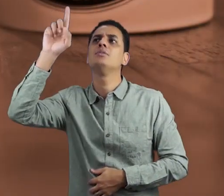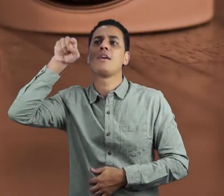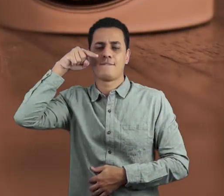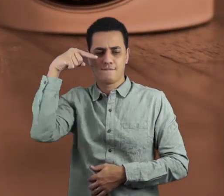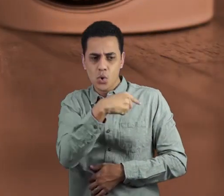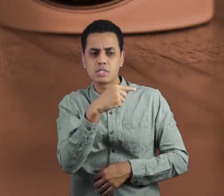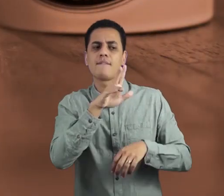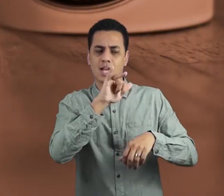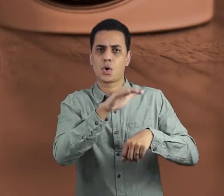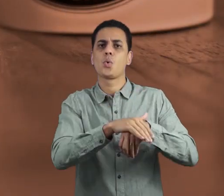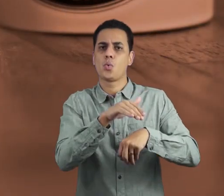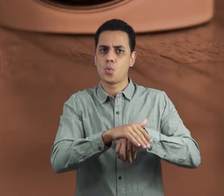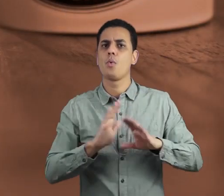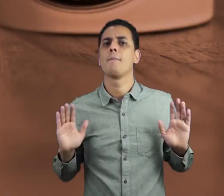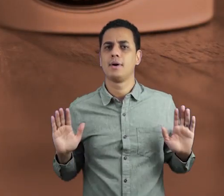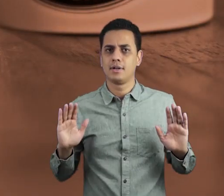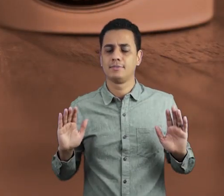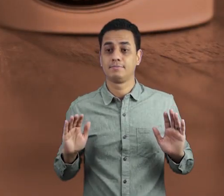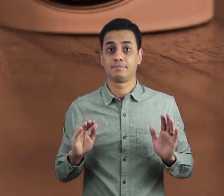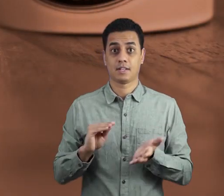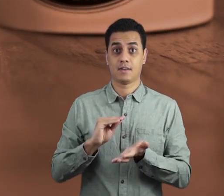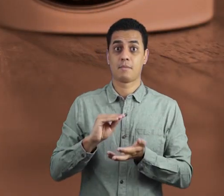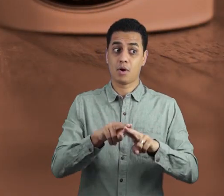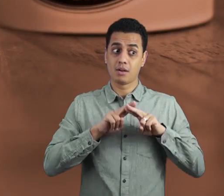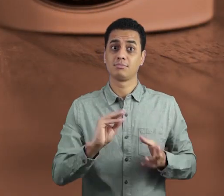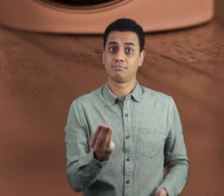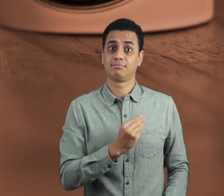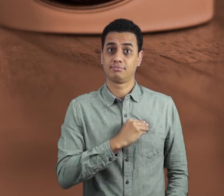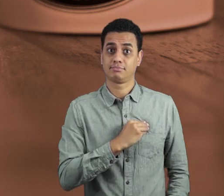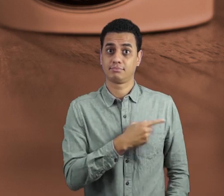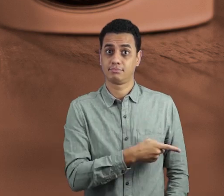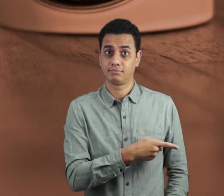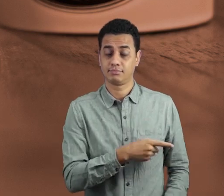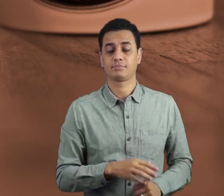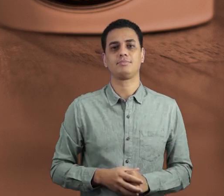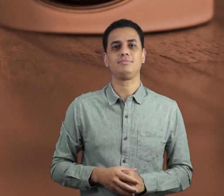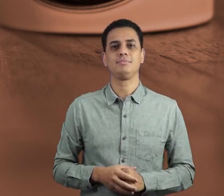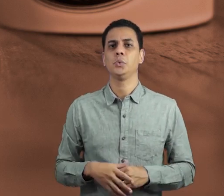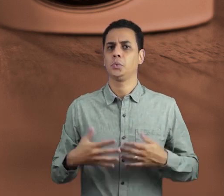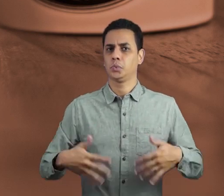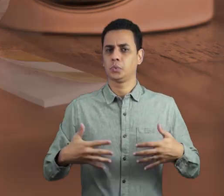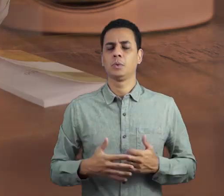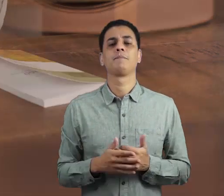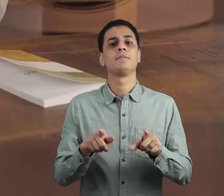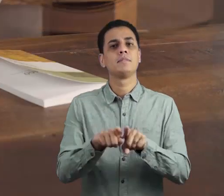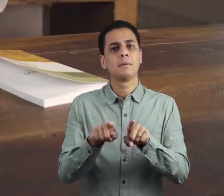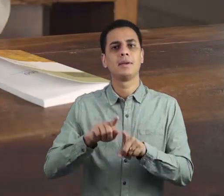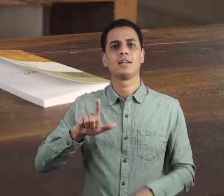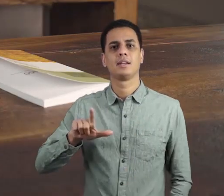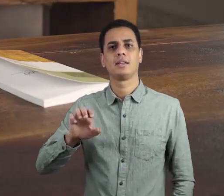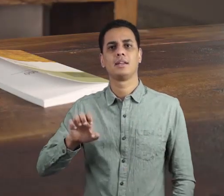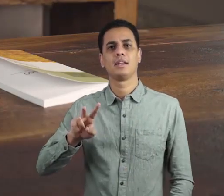o seu próximo, não retenham até amanhã do dia seguinte o pagamento de um diarista. Então aqui já serve até para